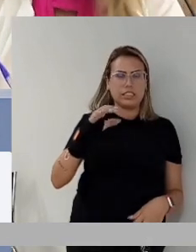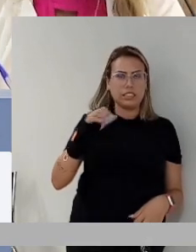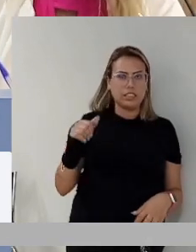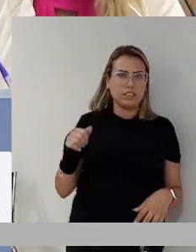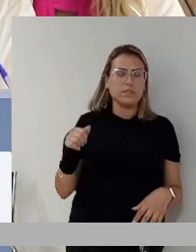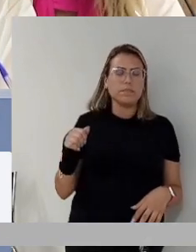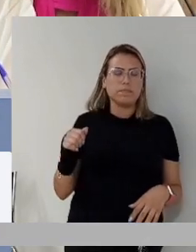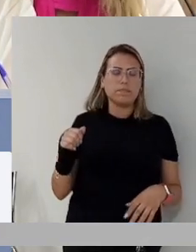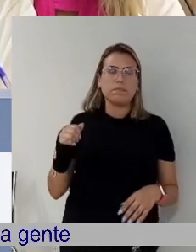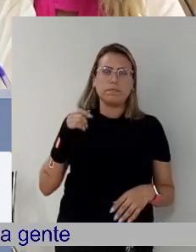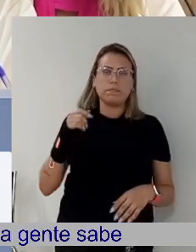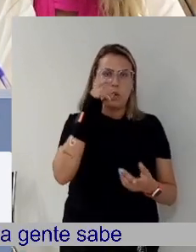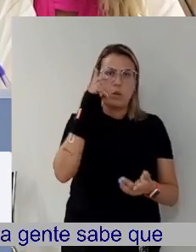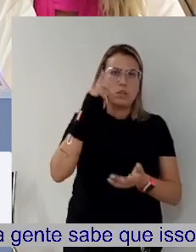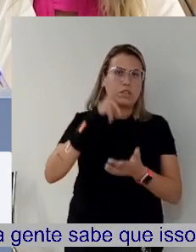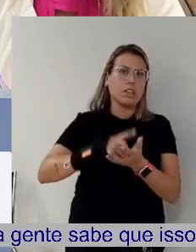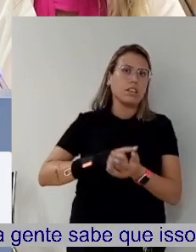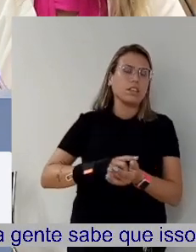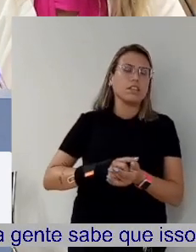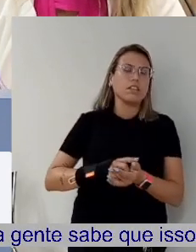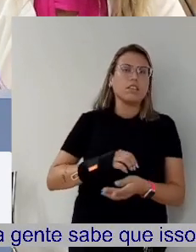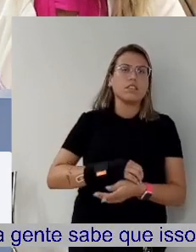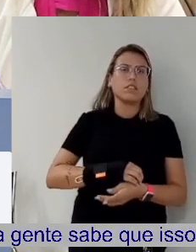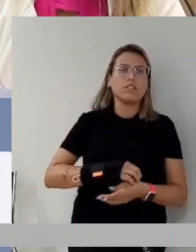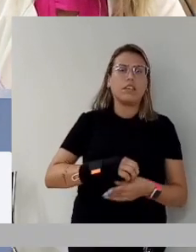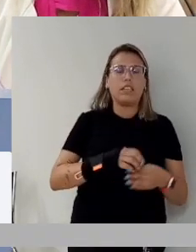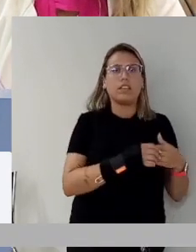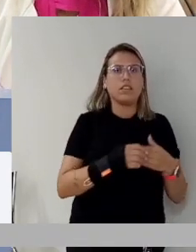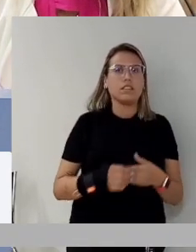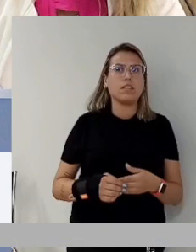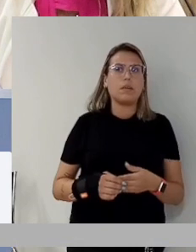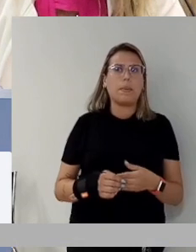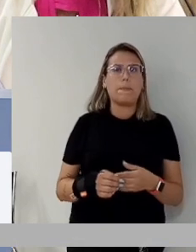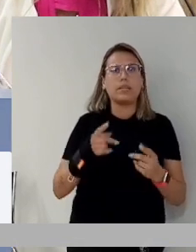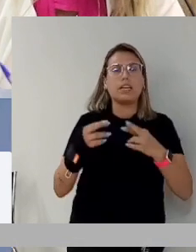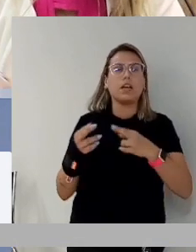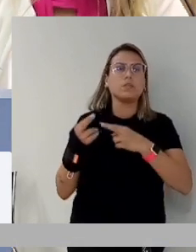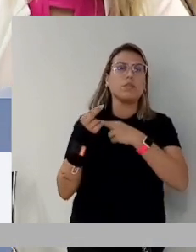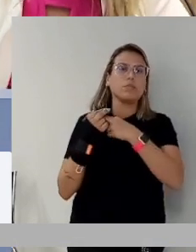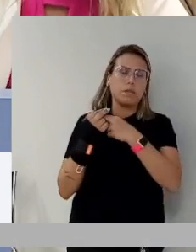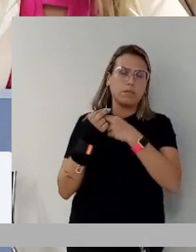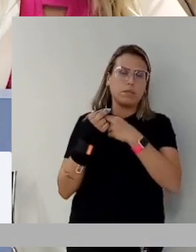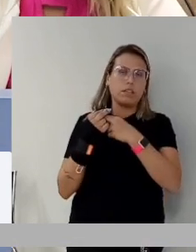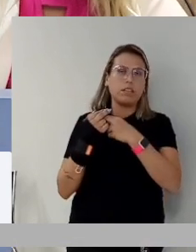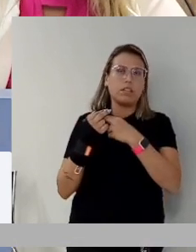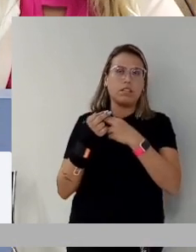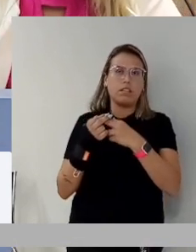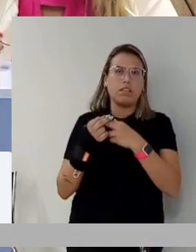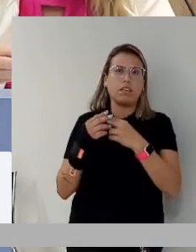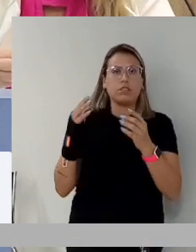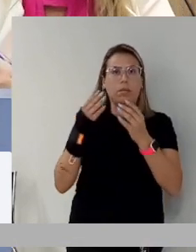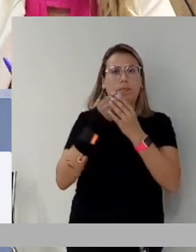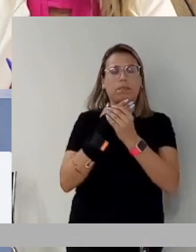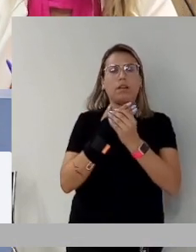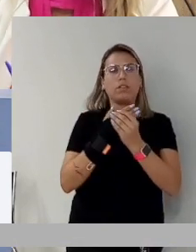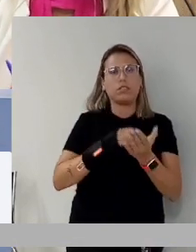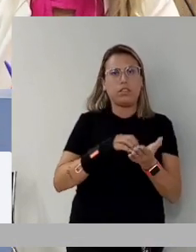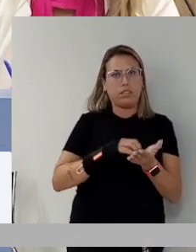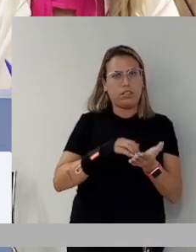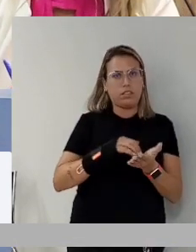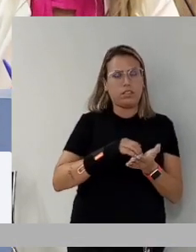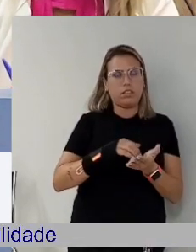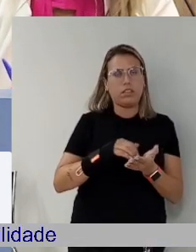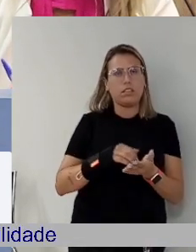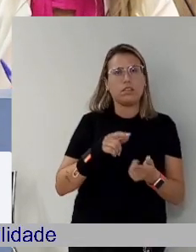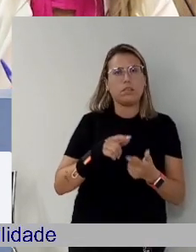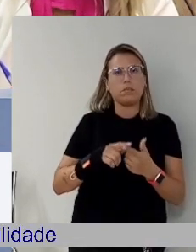com certeza eh trazer mais eh responsabilidade da da pasta né parabenizar